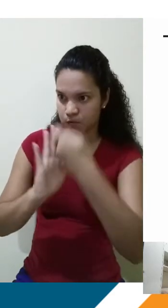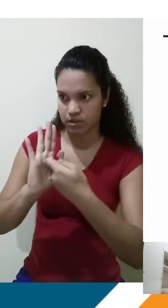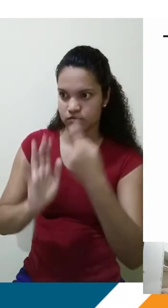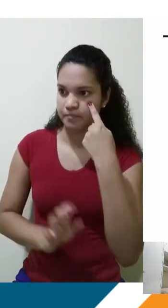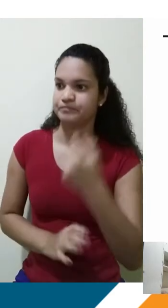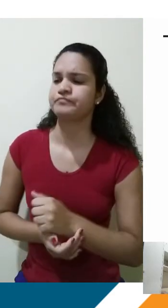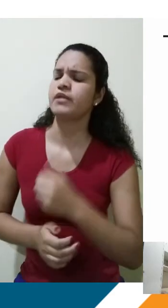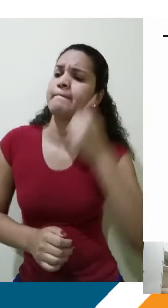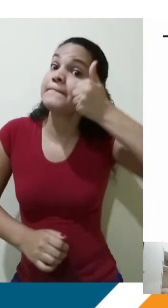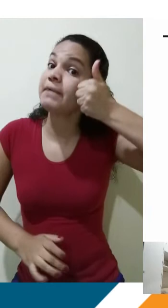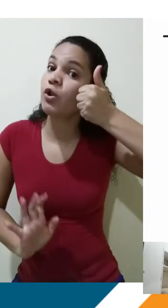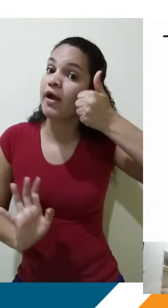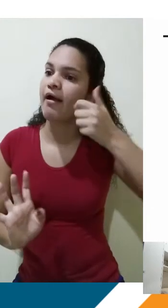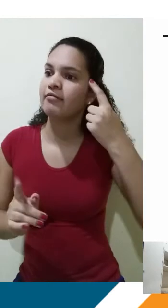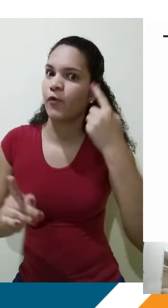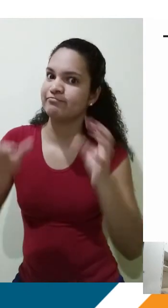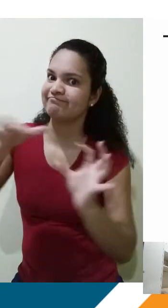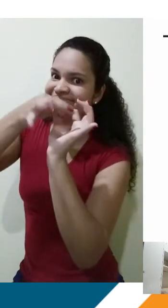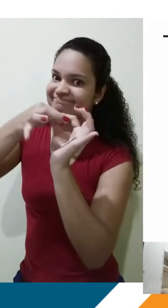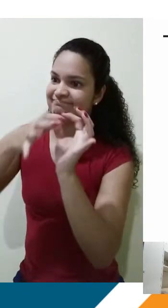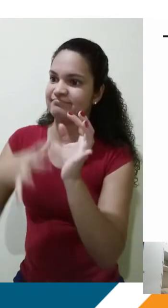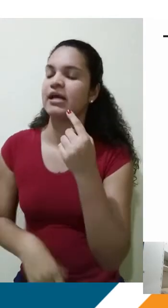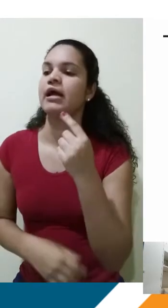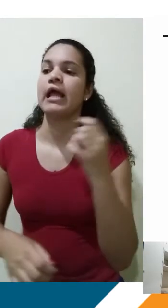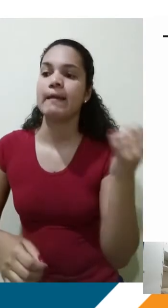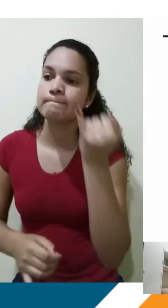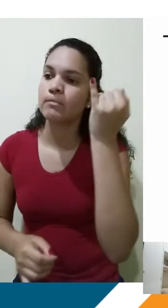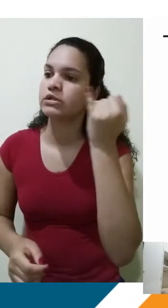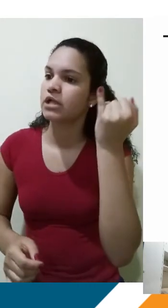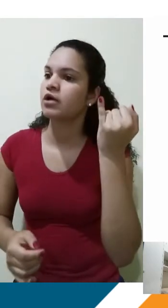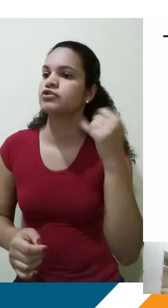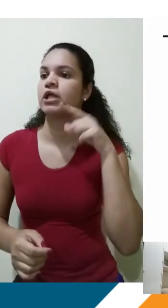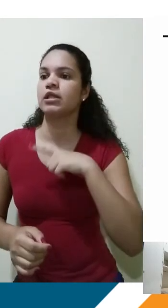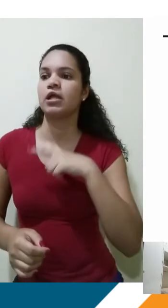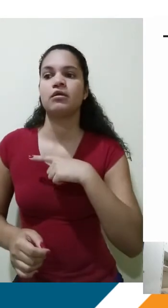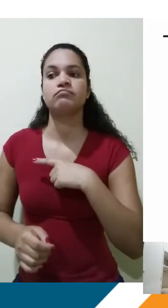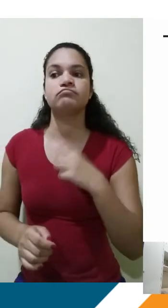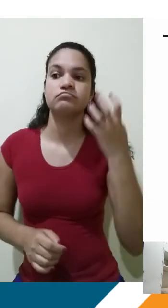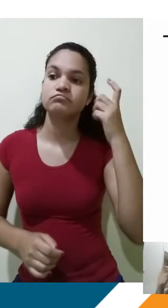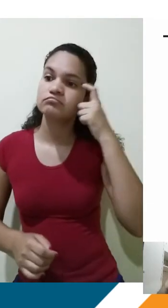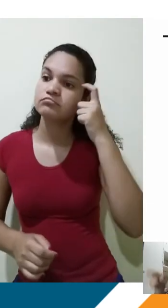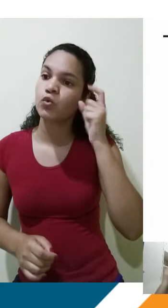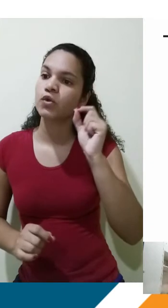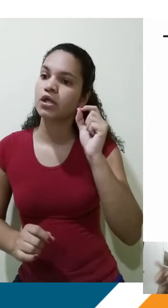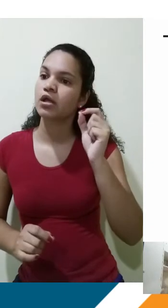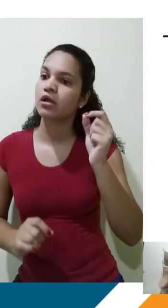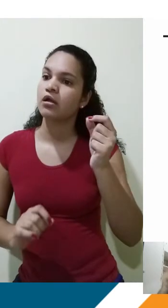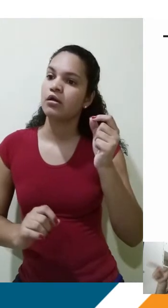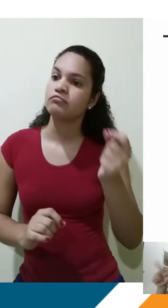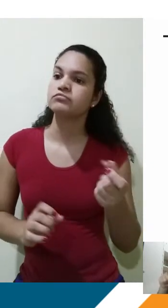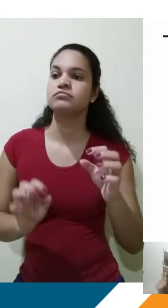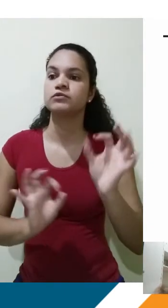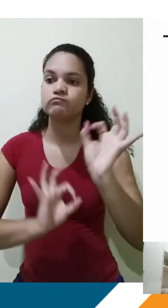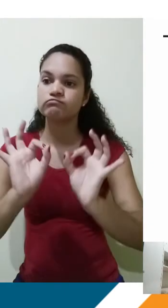segurança alimentar da população mais pobre, como o Fome Zero, é crucial para o agravamento dessa situação no país. Em primeiro lugar, e dessa situação